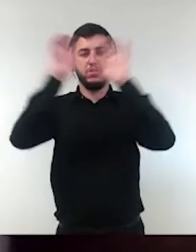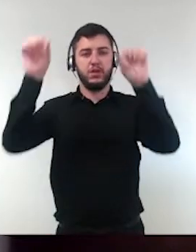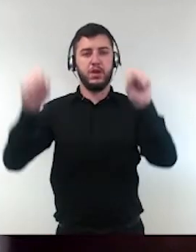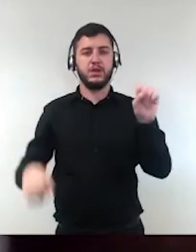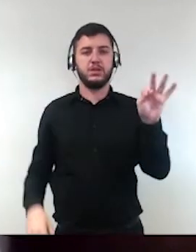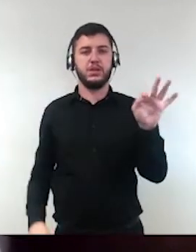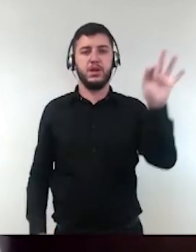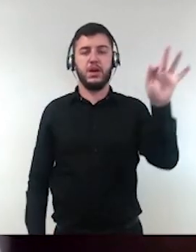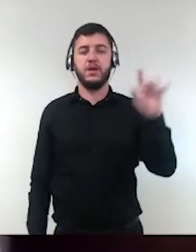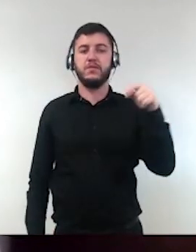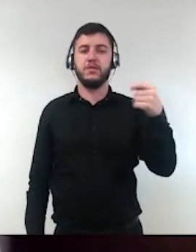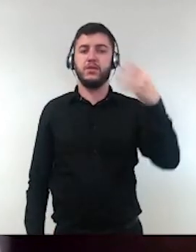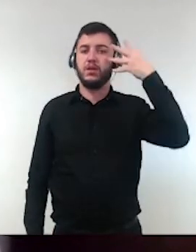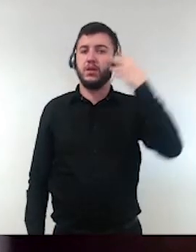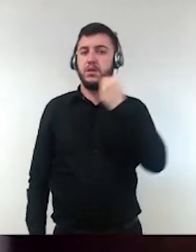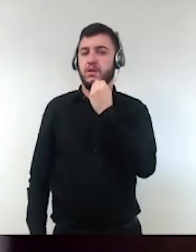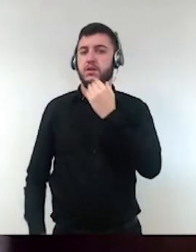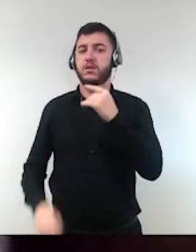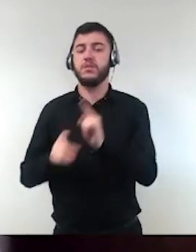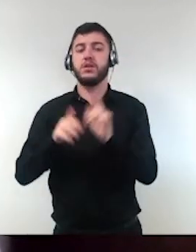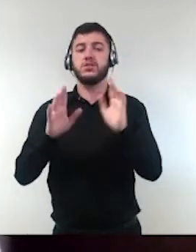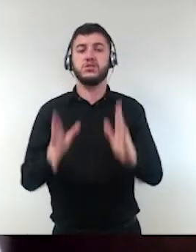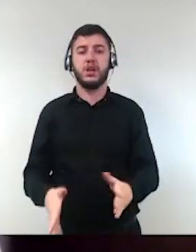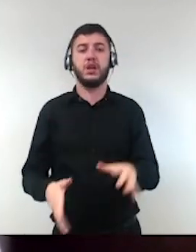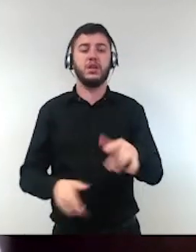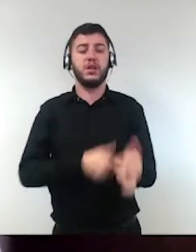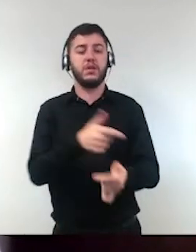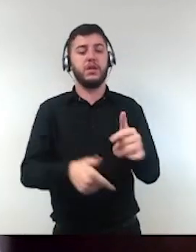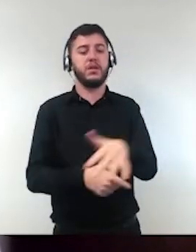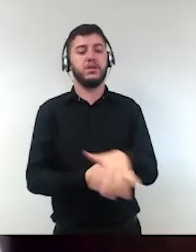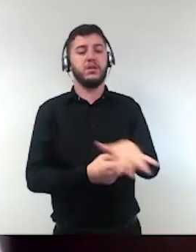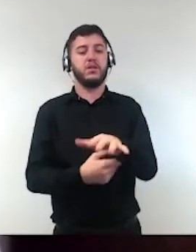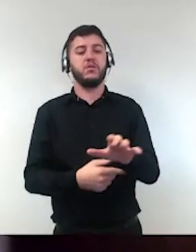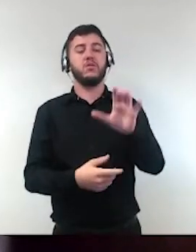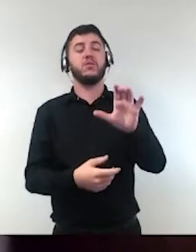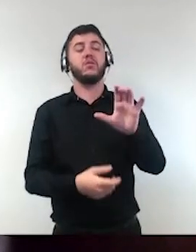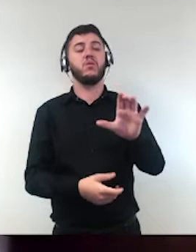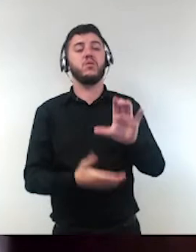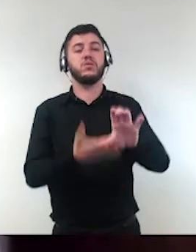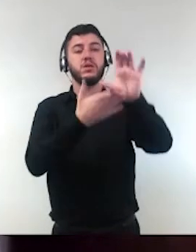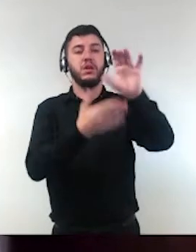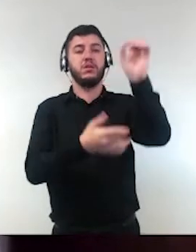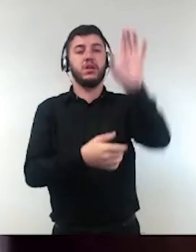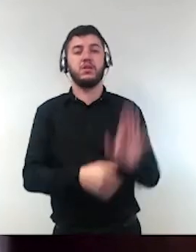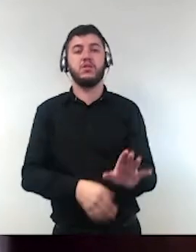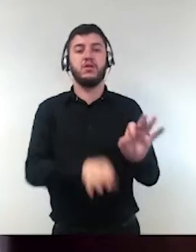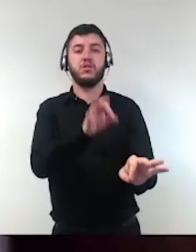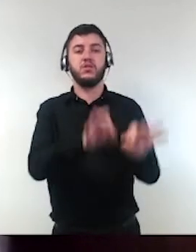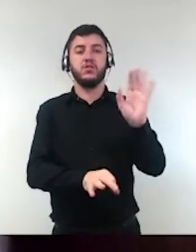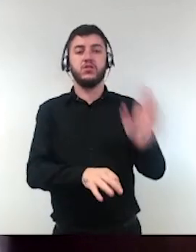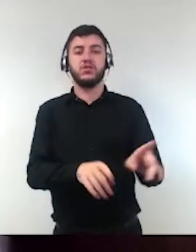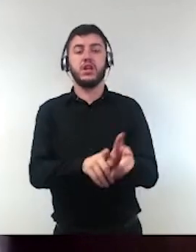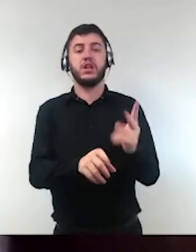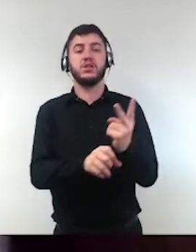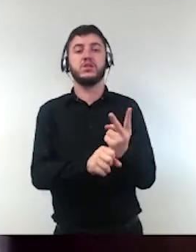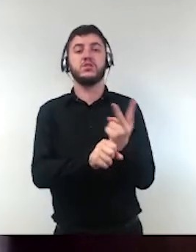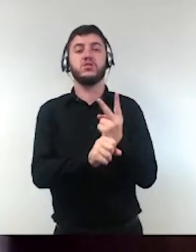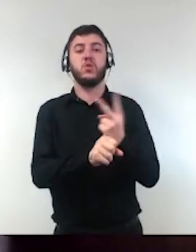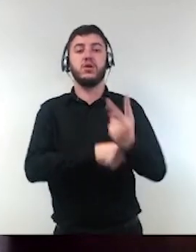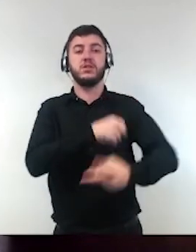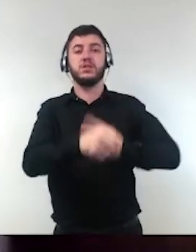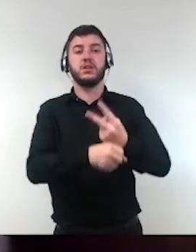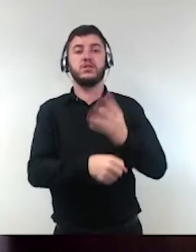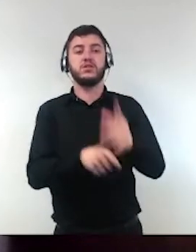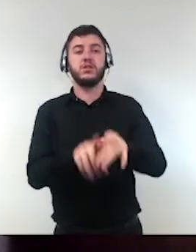Dias Toffoli, que, no âmbito do Conselho Nacional de Justiça, já desenvolveu, durante os seus 2 anos de mandato,